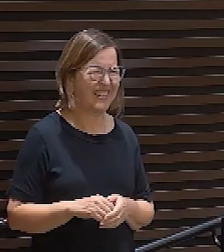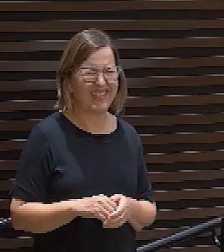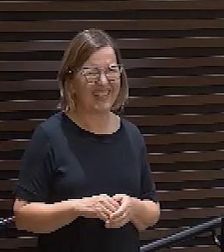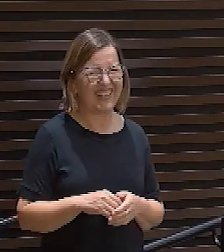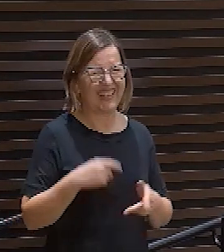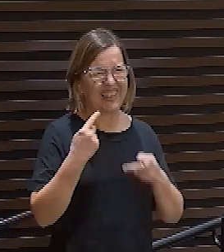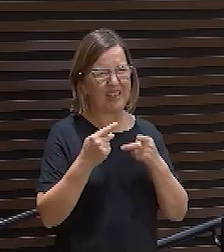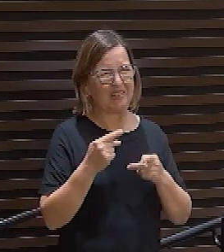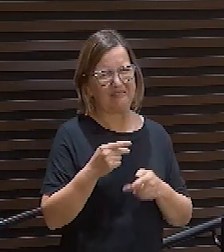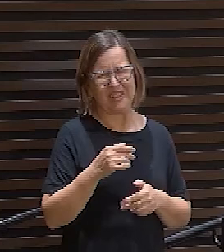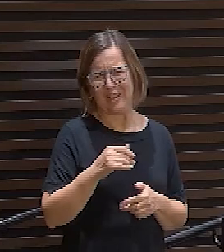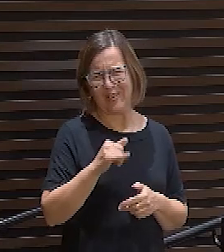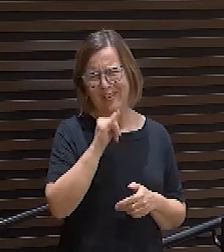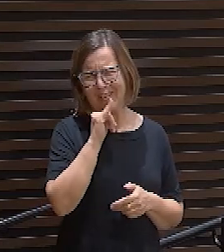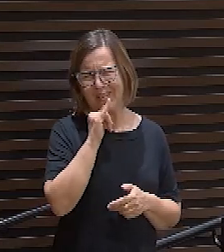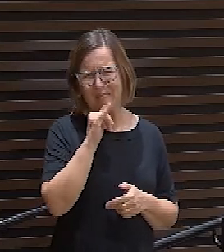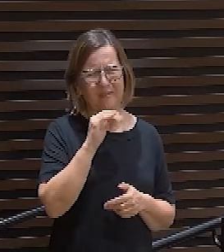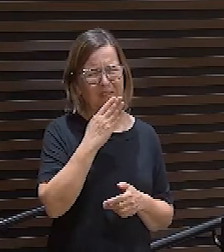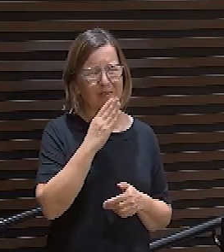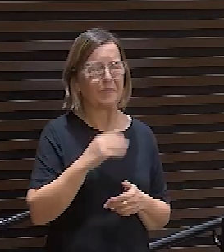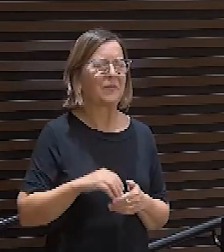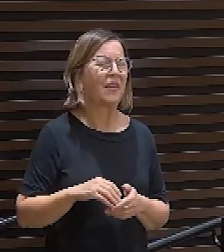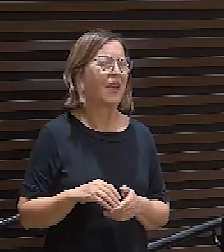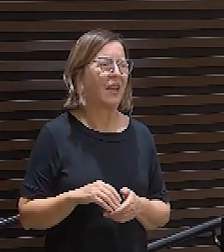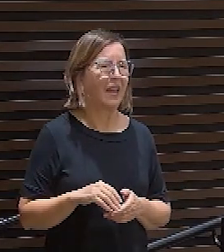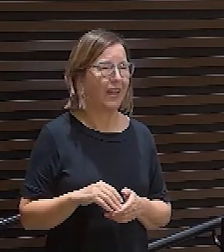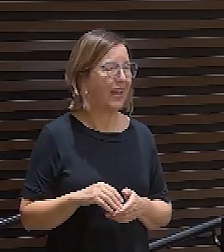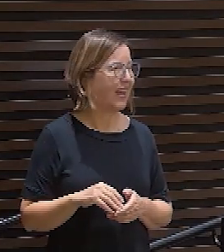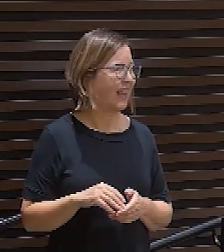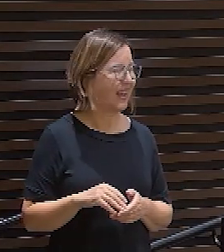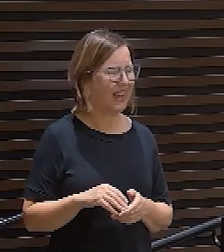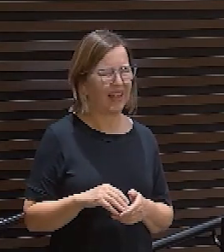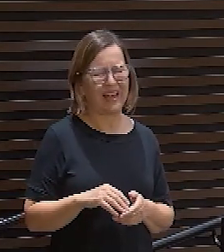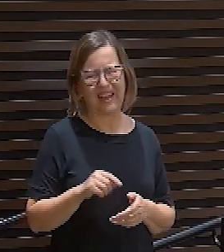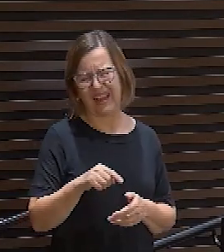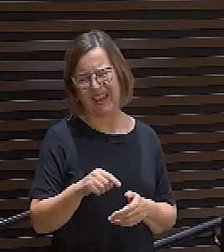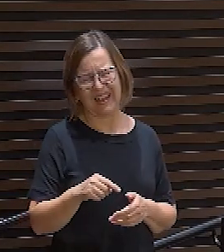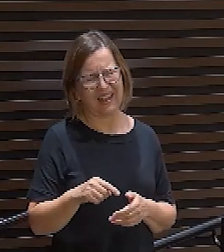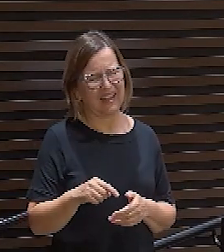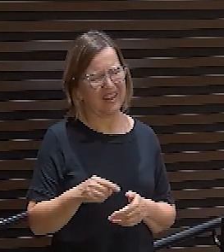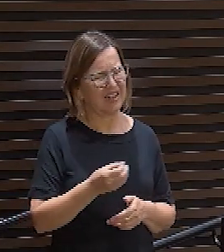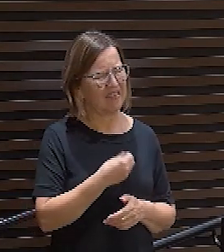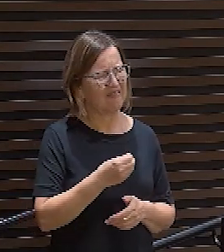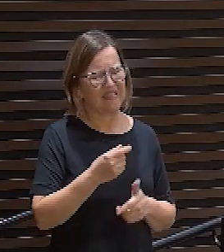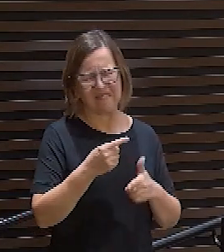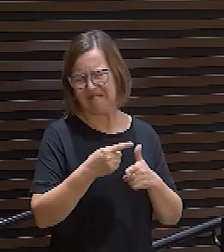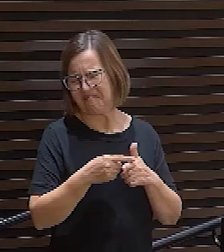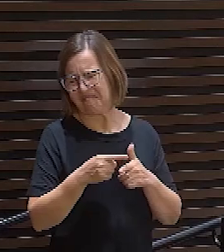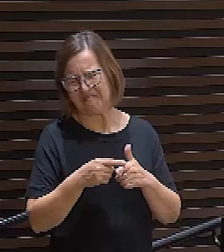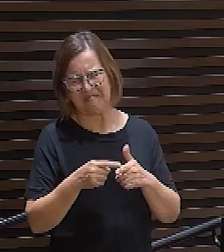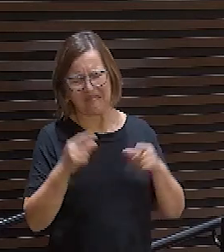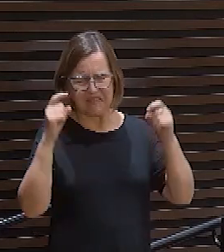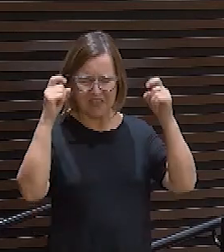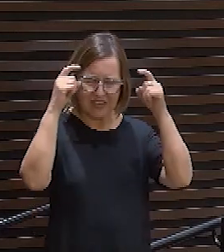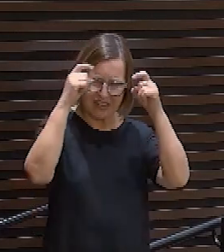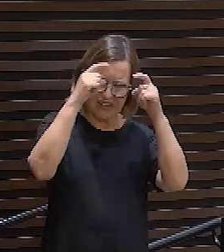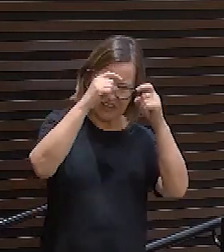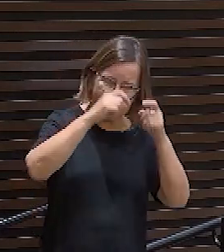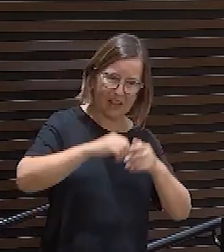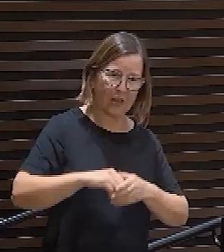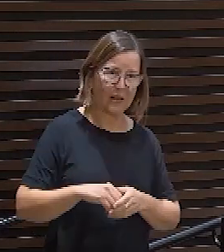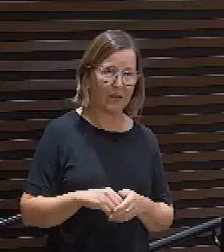eles. Tá? Perdeu o pai e a mãe muito cedo, foi complicado. Imagina, pobre do jeito que ele era, se